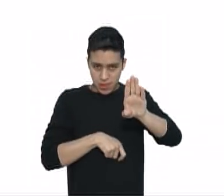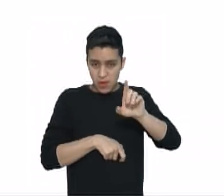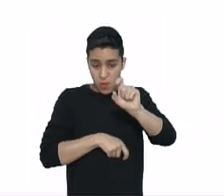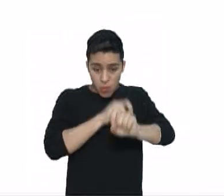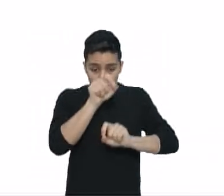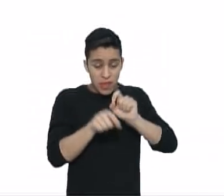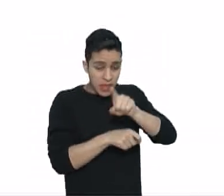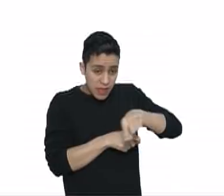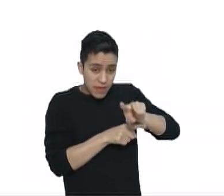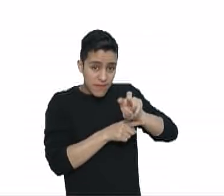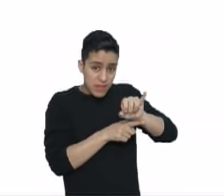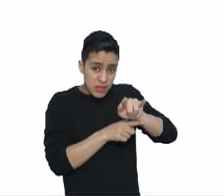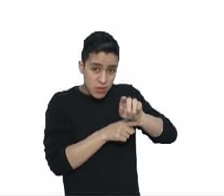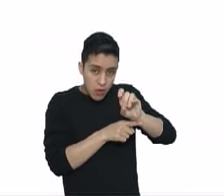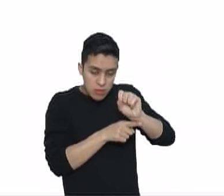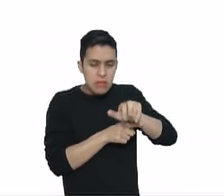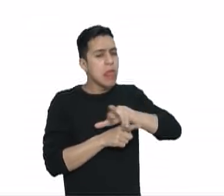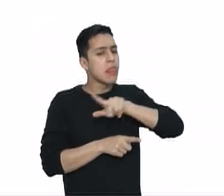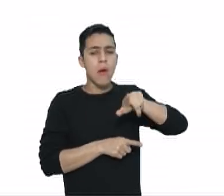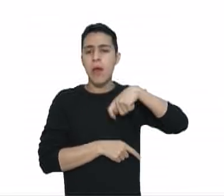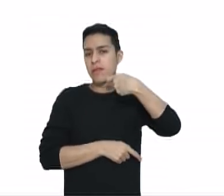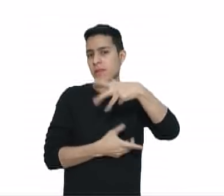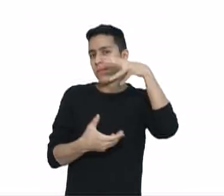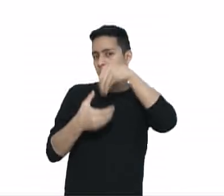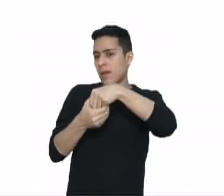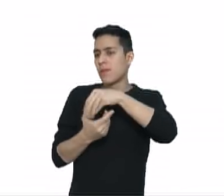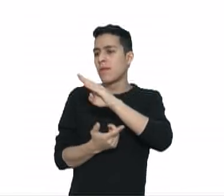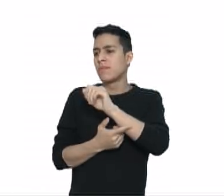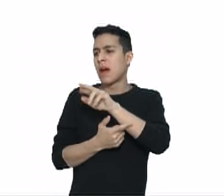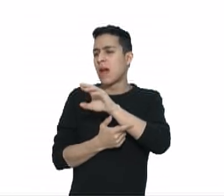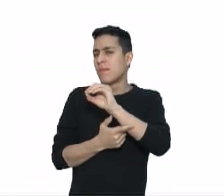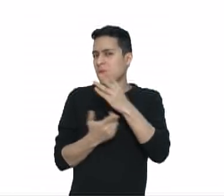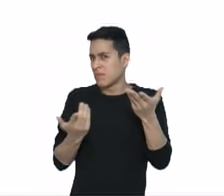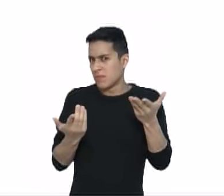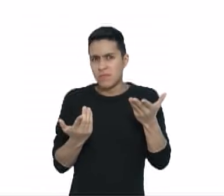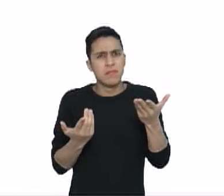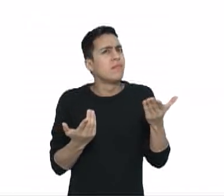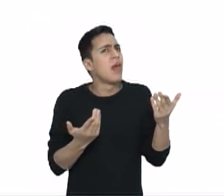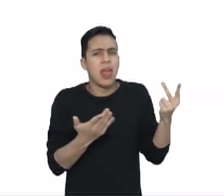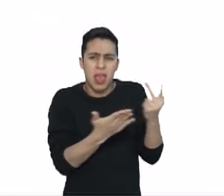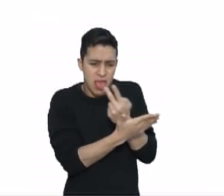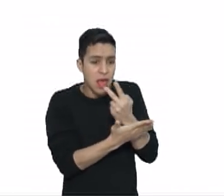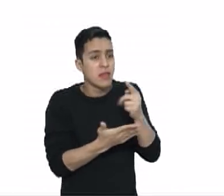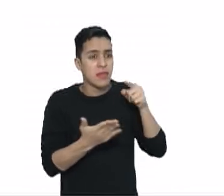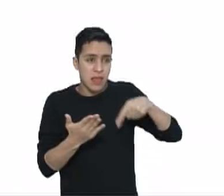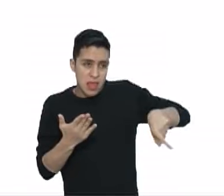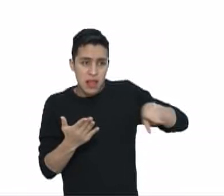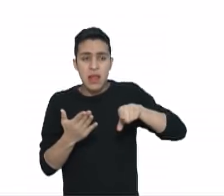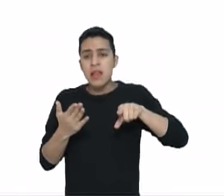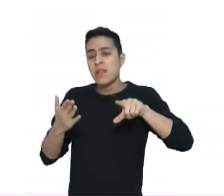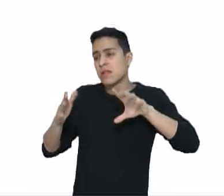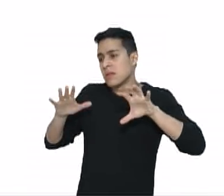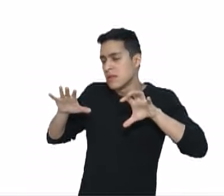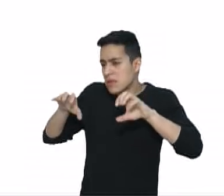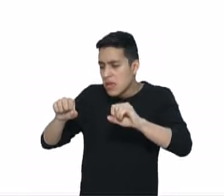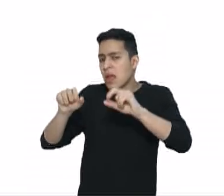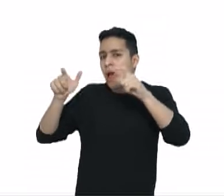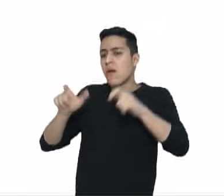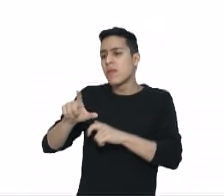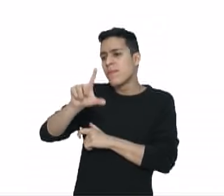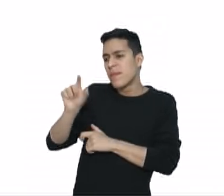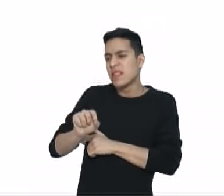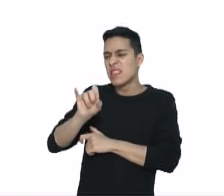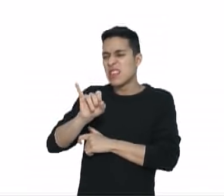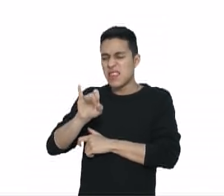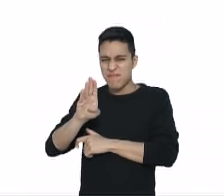Os visigodos não eram considerados bárbaros. Qual que é a justificativa? Os visigodos vão se fixar na Península Ibérica e são